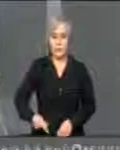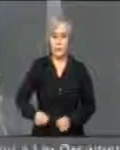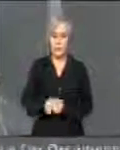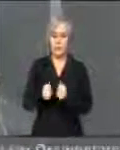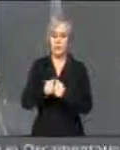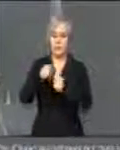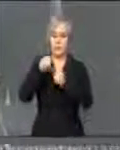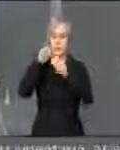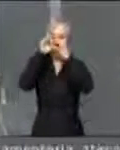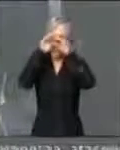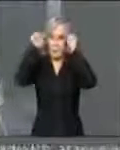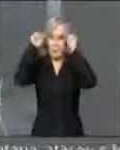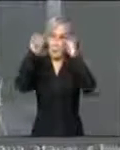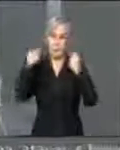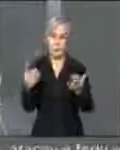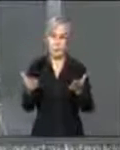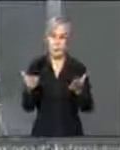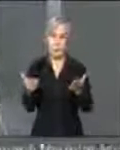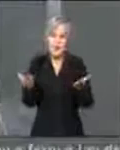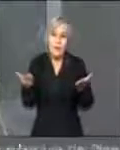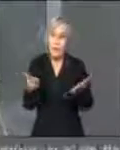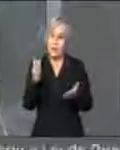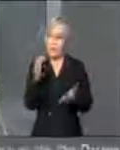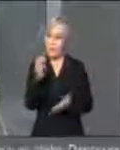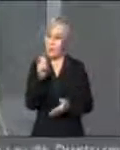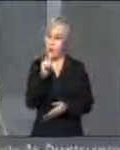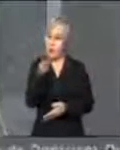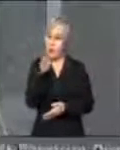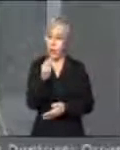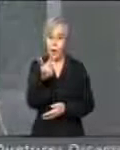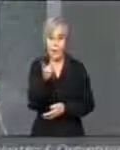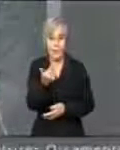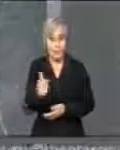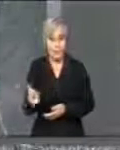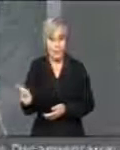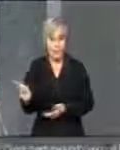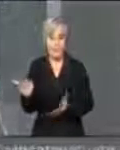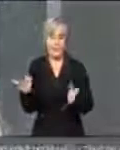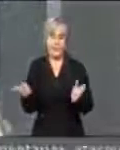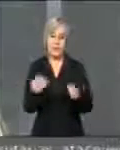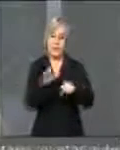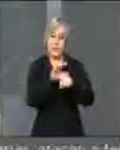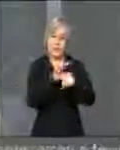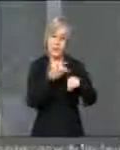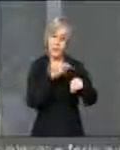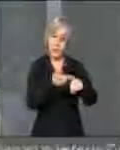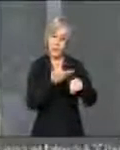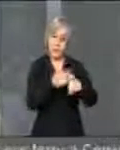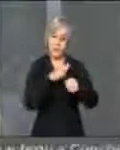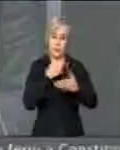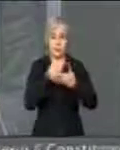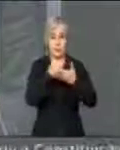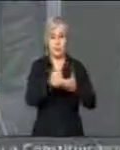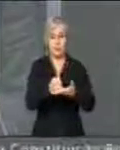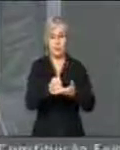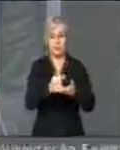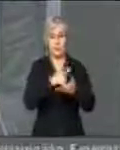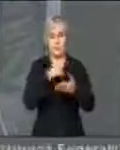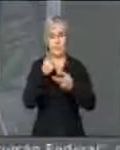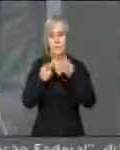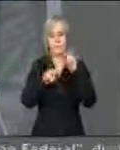seja, senhoras e senhores, não há golpe. Há sim um rito constitucional. E na Constituição, embasando então o que foi dito aqui, fala